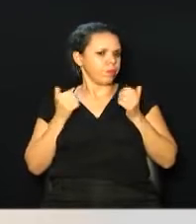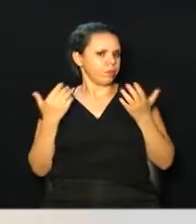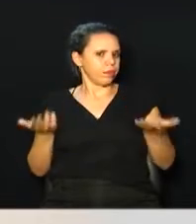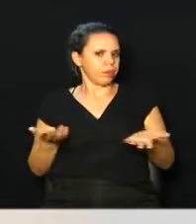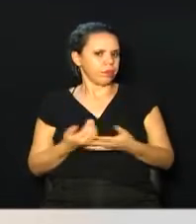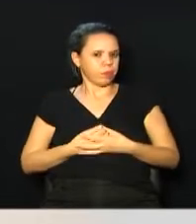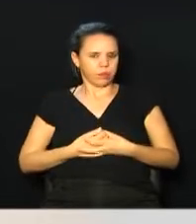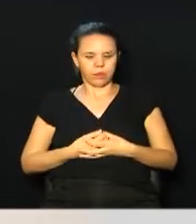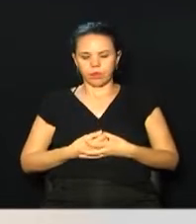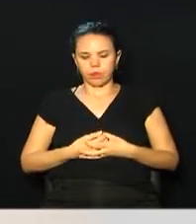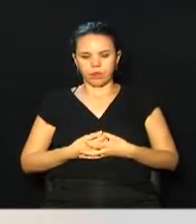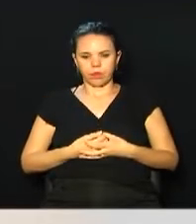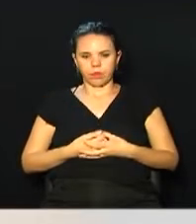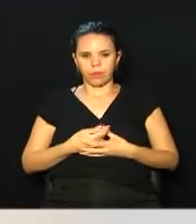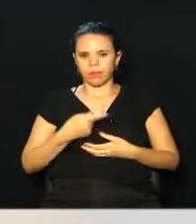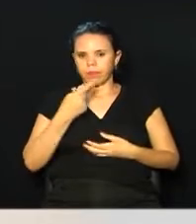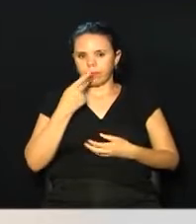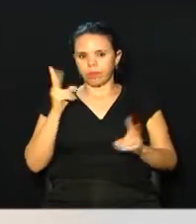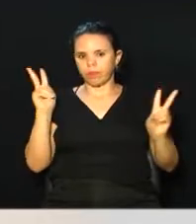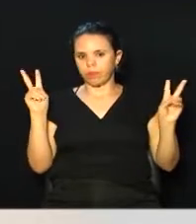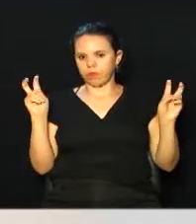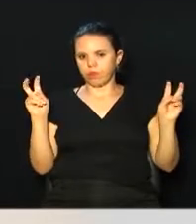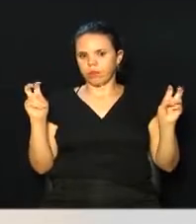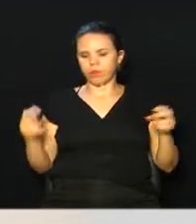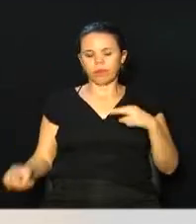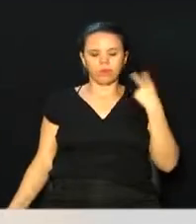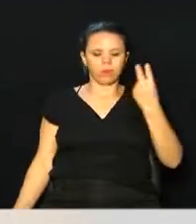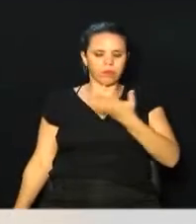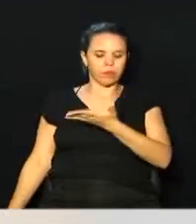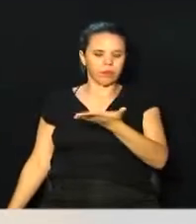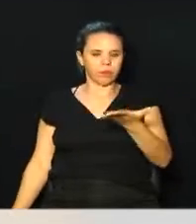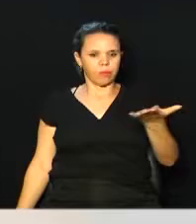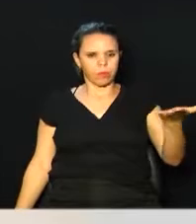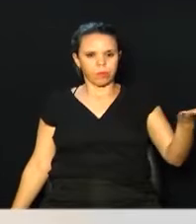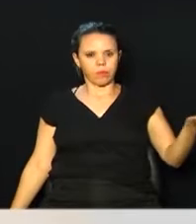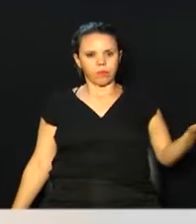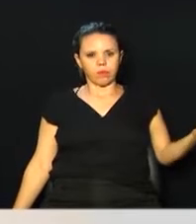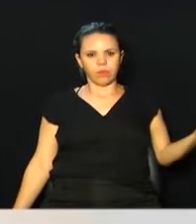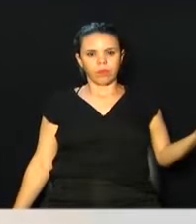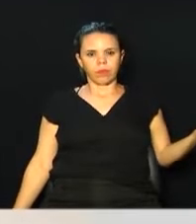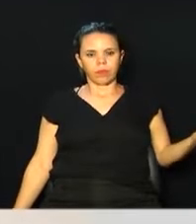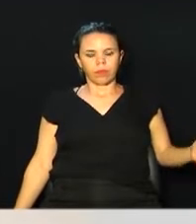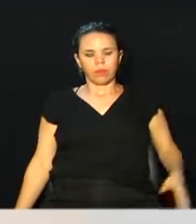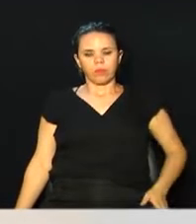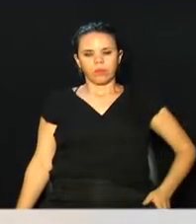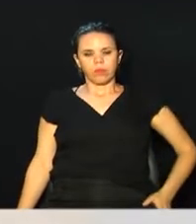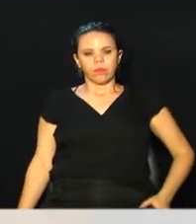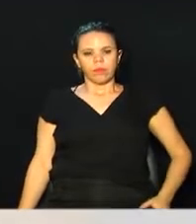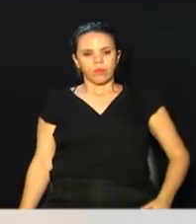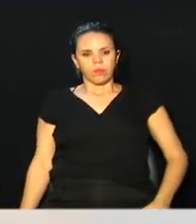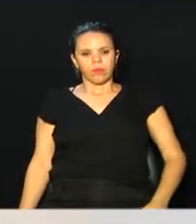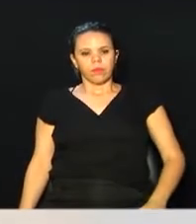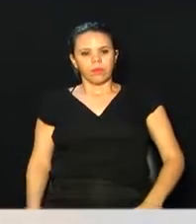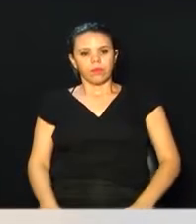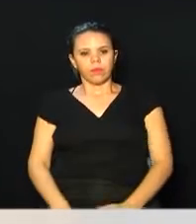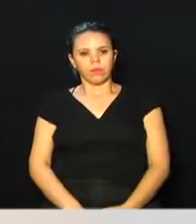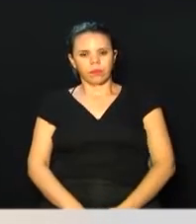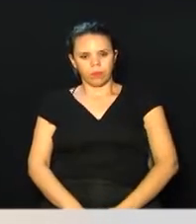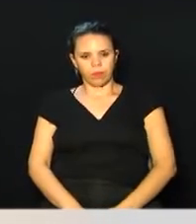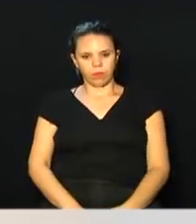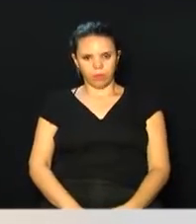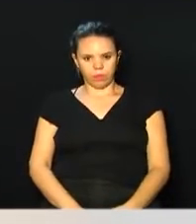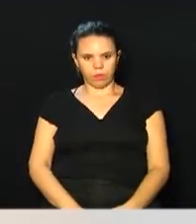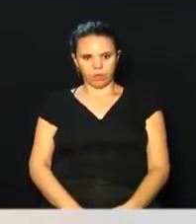Então, eu quero dizer com isso, vereador e secretário Barreiro, que